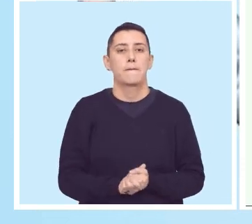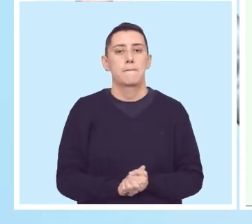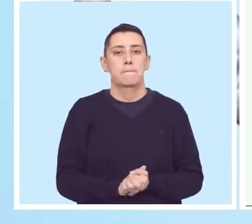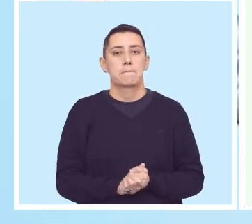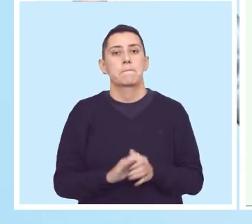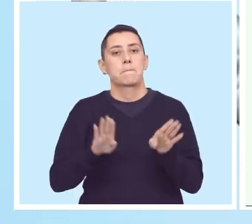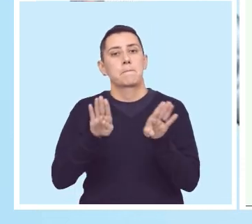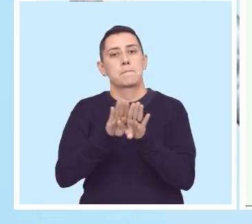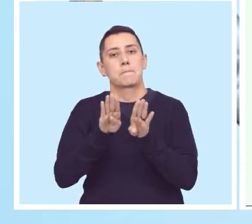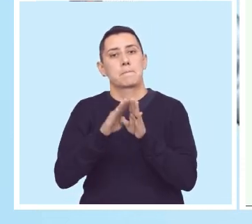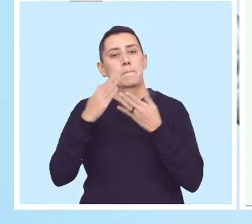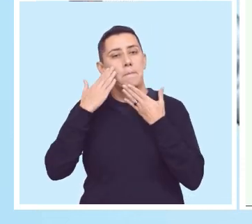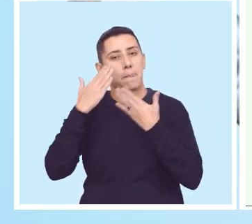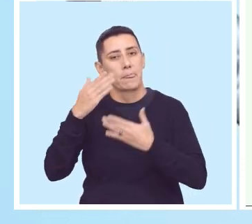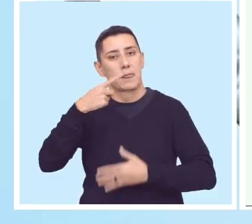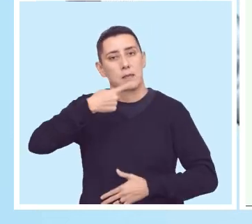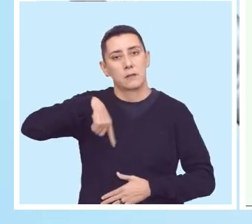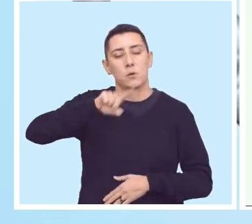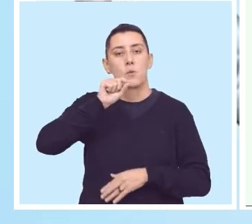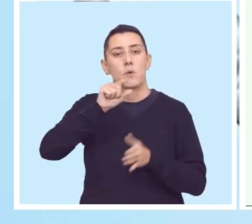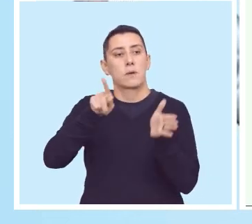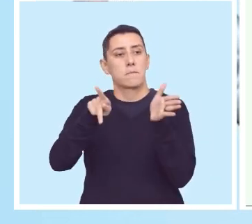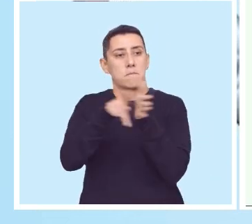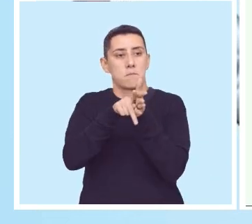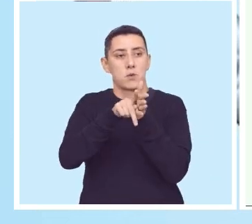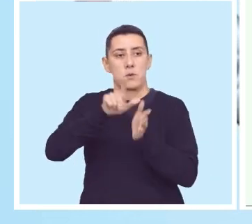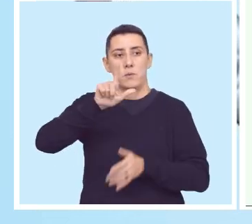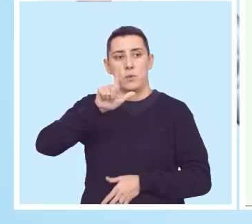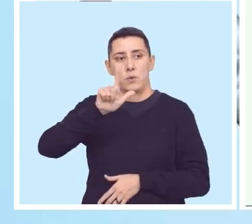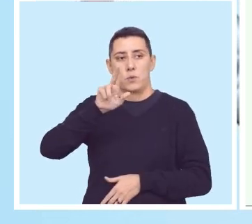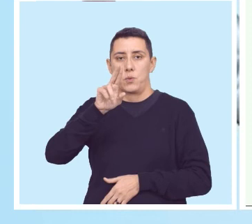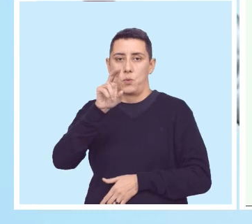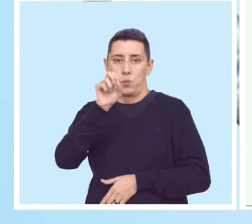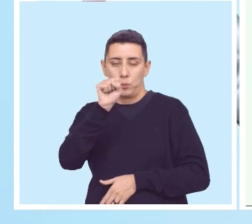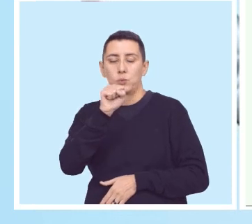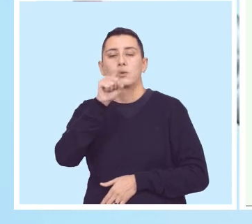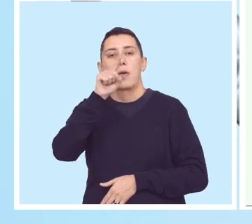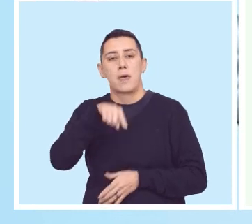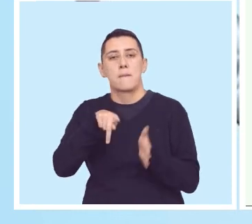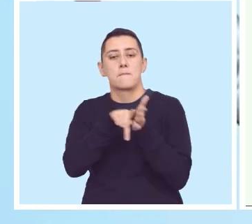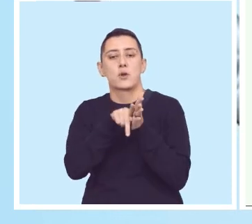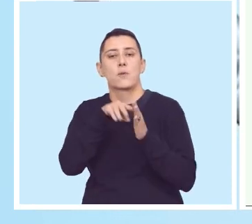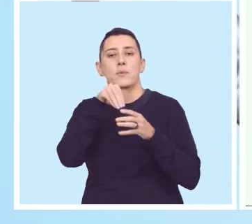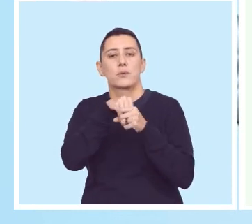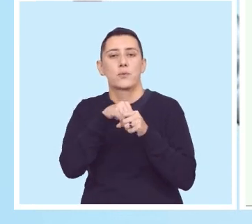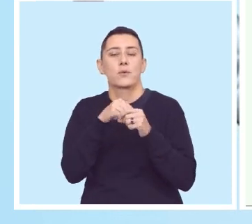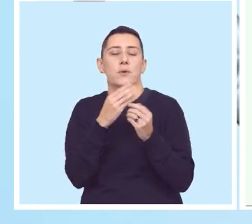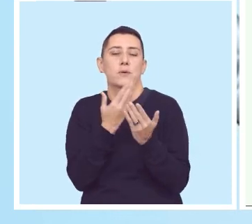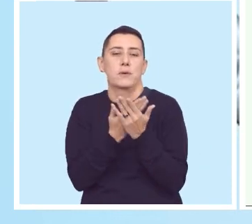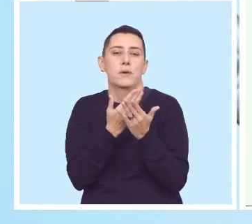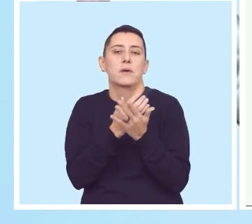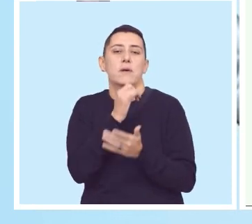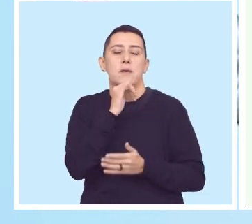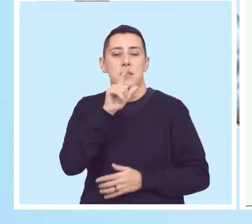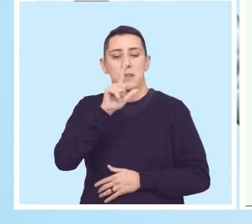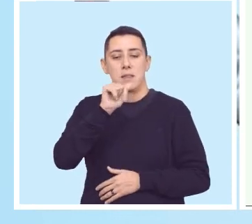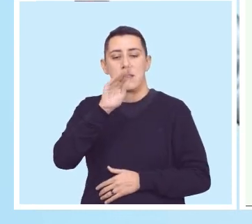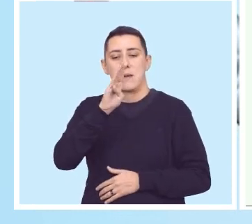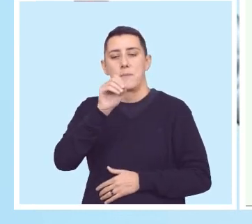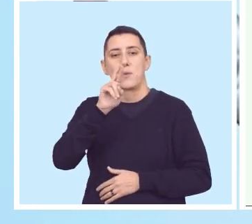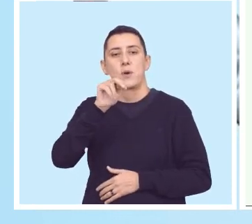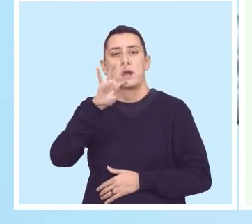ao Ludus, laboratório onde o projeto ficou abrigado, digamos assim, fornecendo toda a